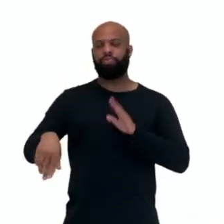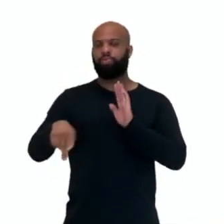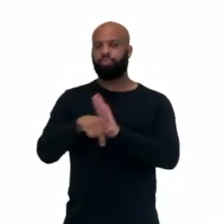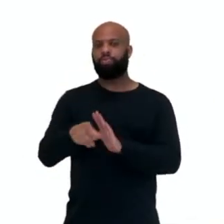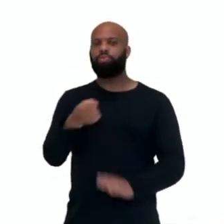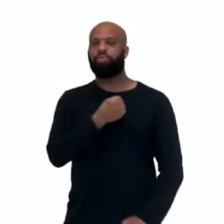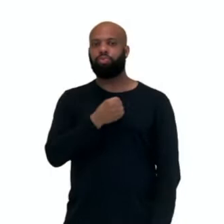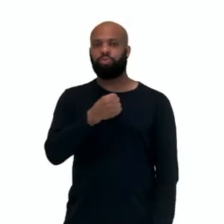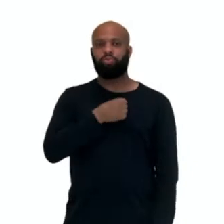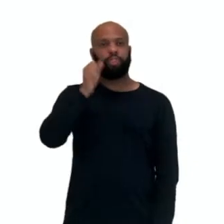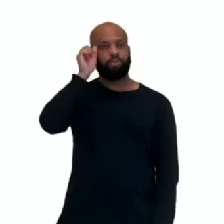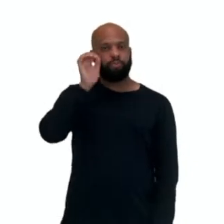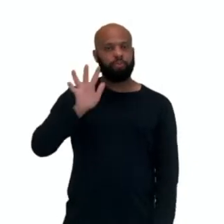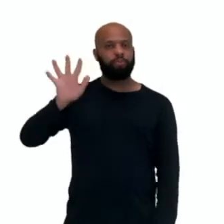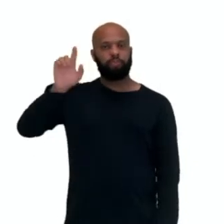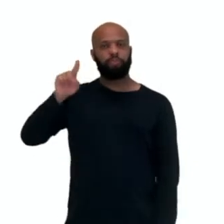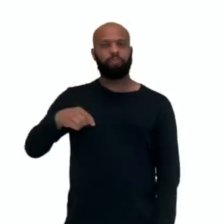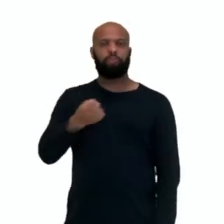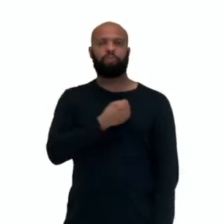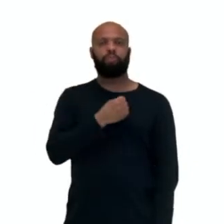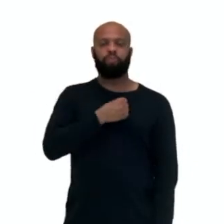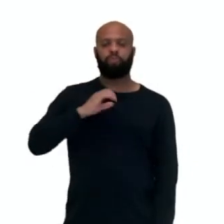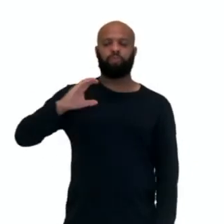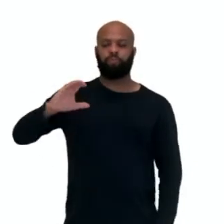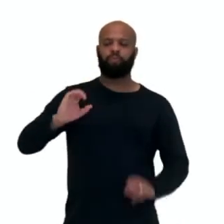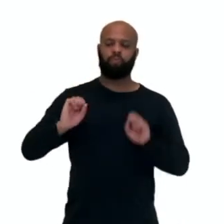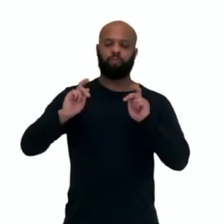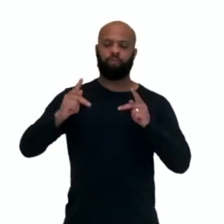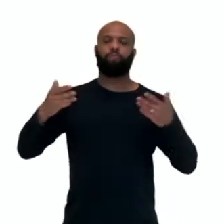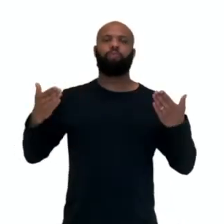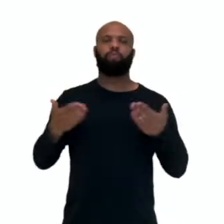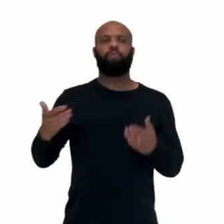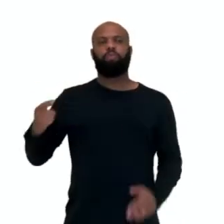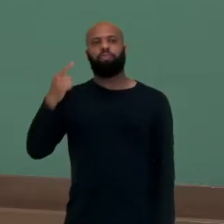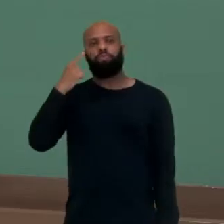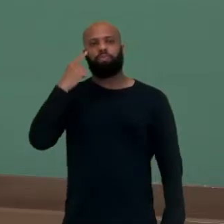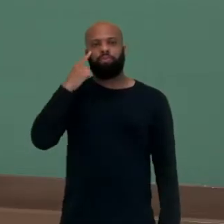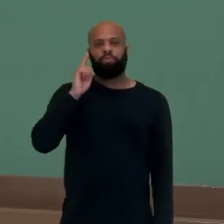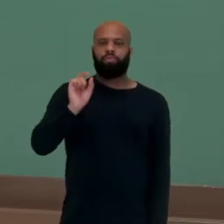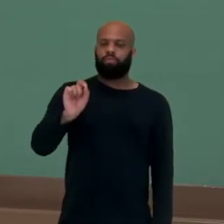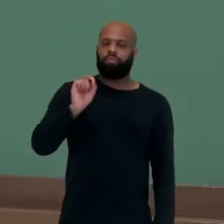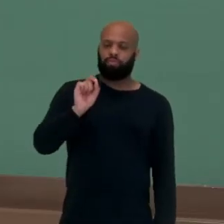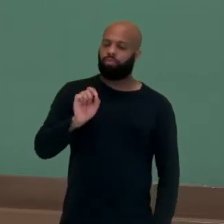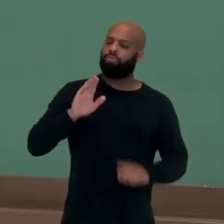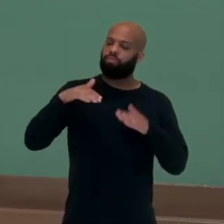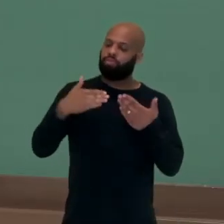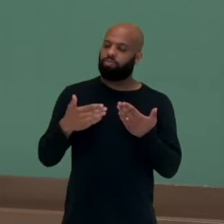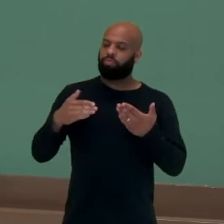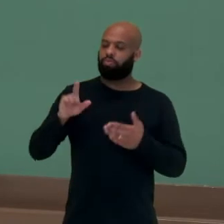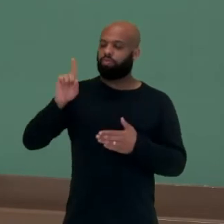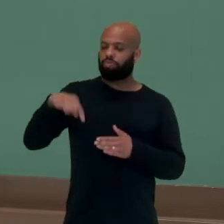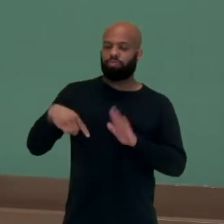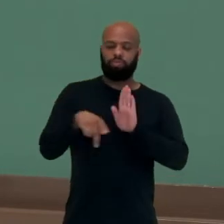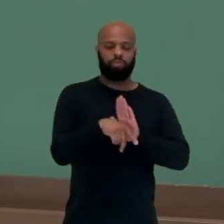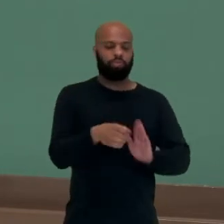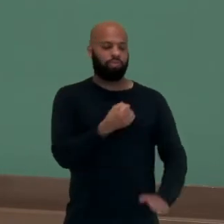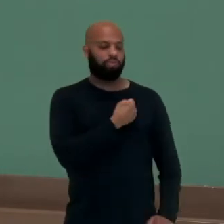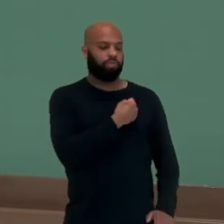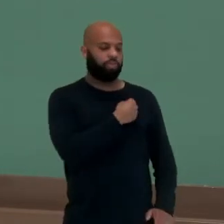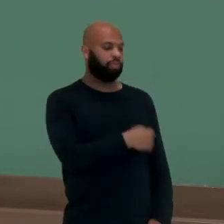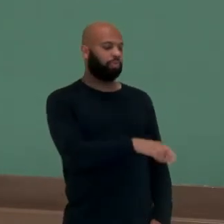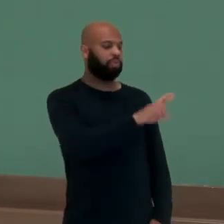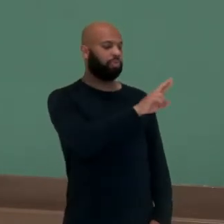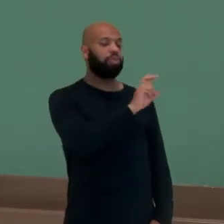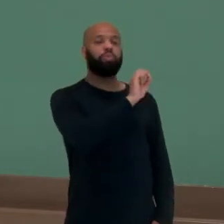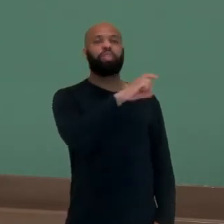seja imaginário, ou seja, a parte imaginária. Então vamos pensar aqui um pouquinho. Para que ele seja real, o que tem que